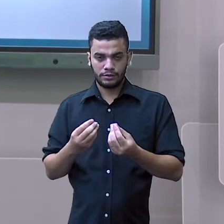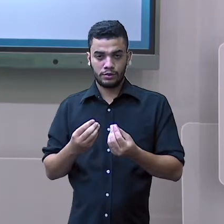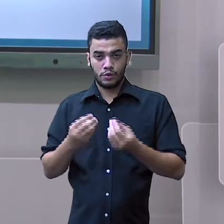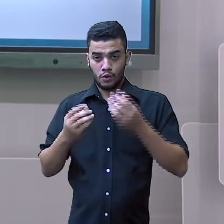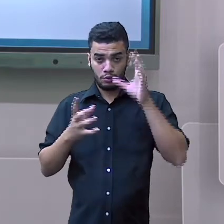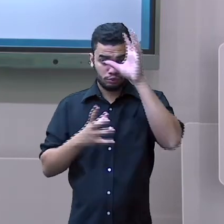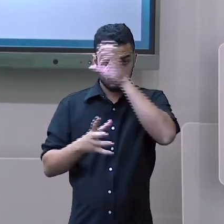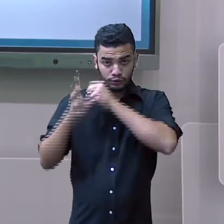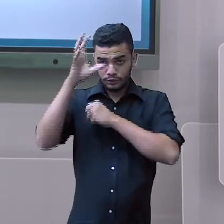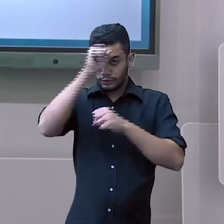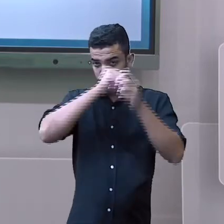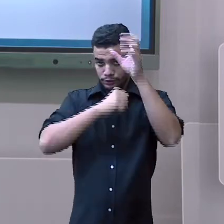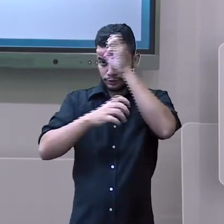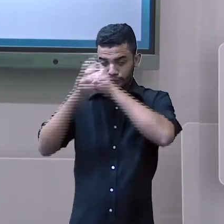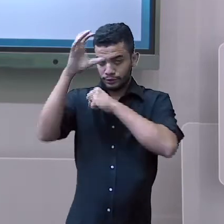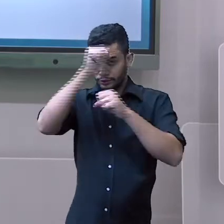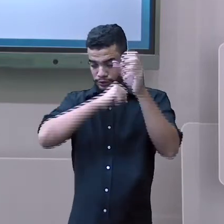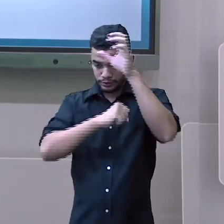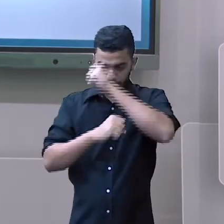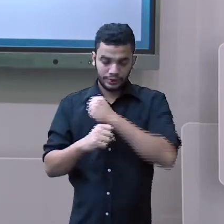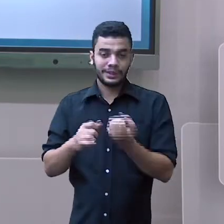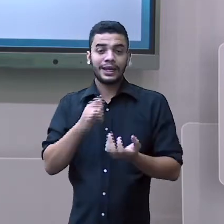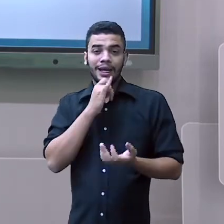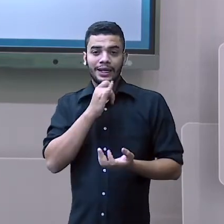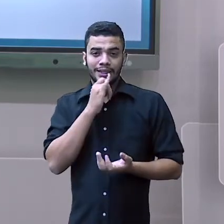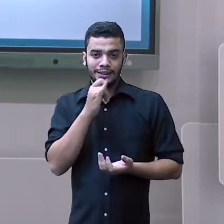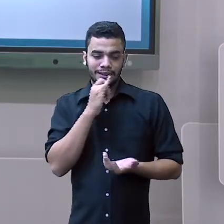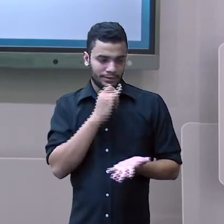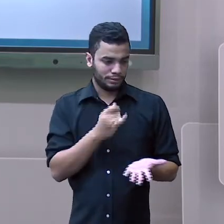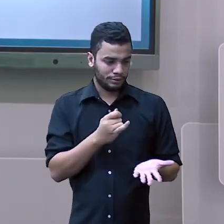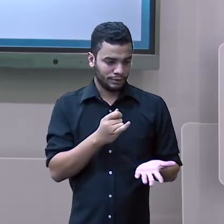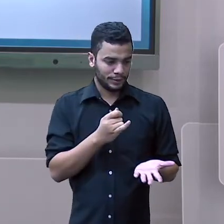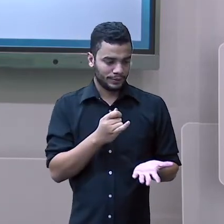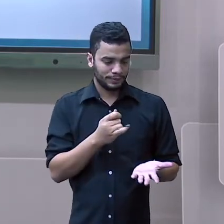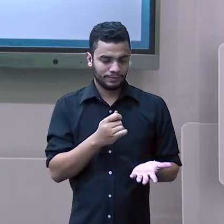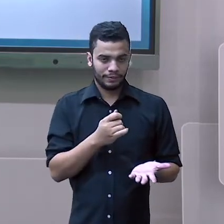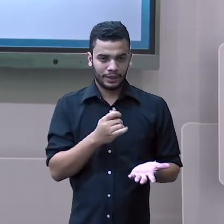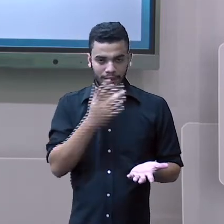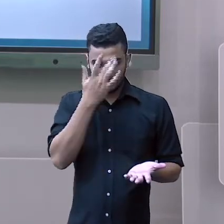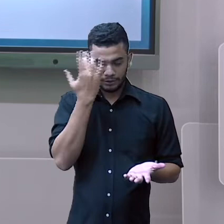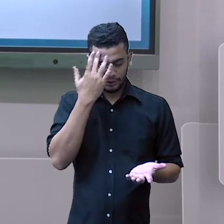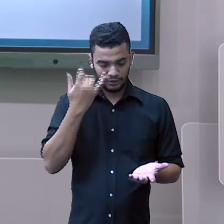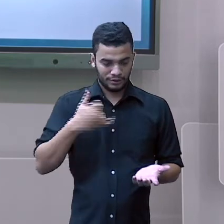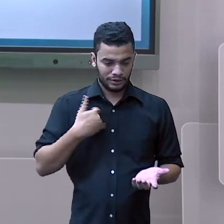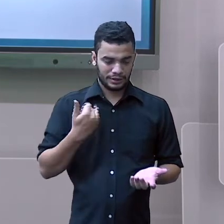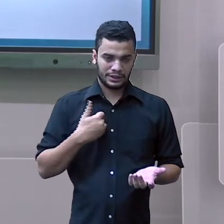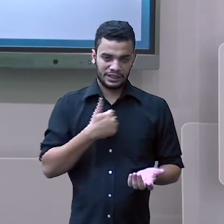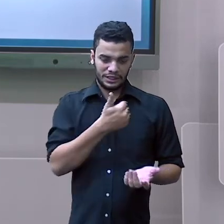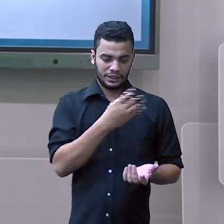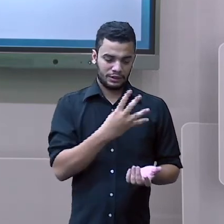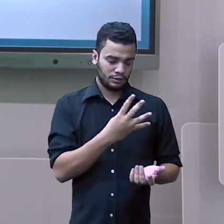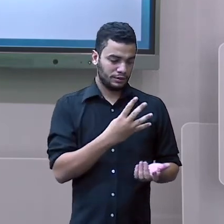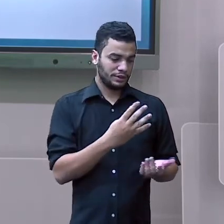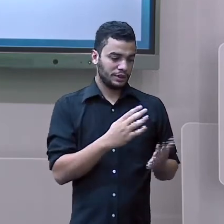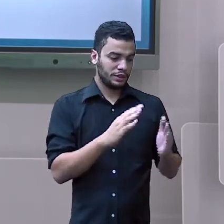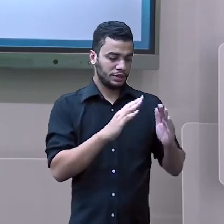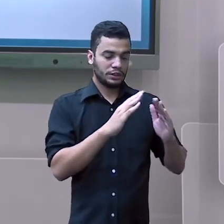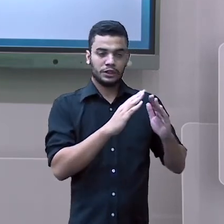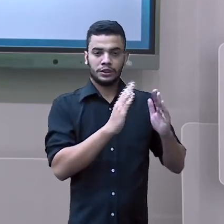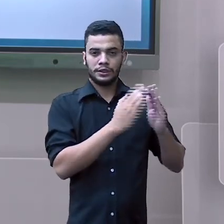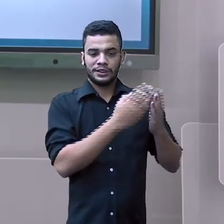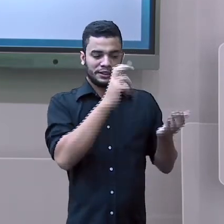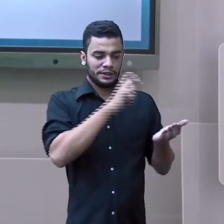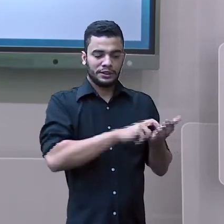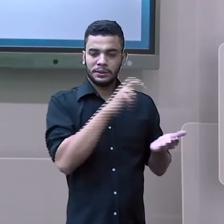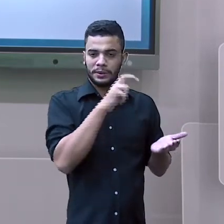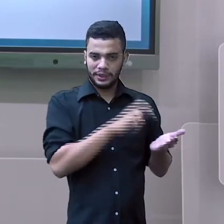que estudam, trabalham e recebem para isso, recebem para estudar e para trabalhar.